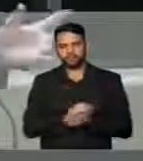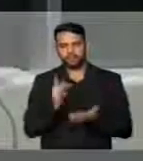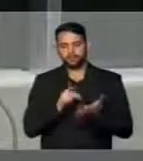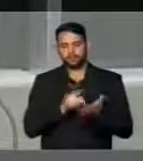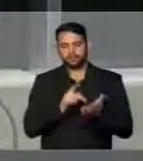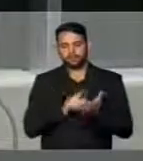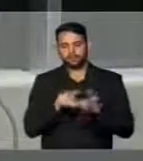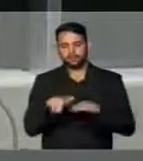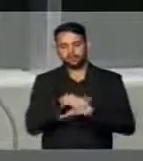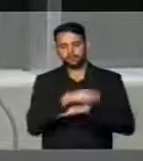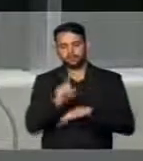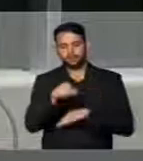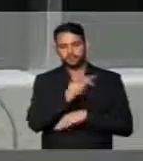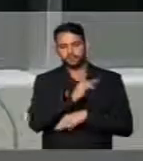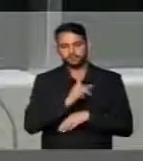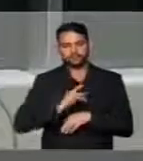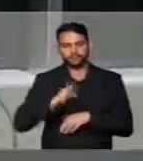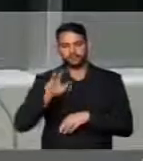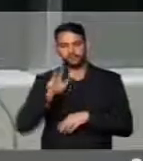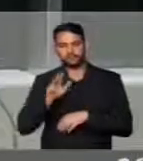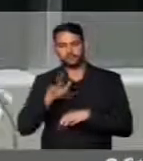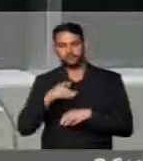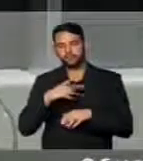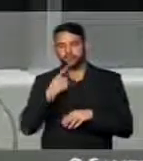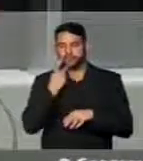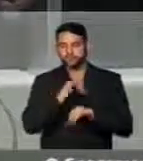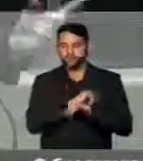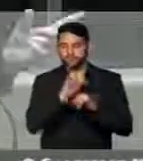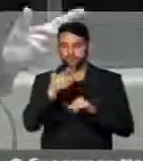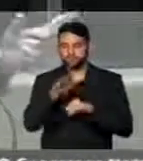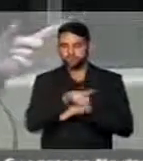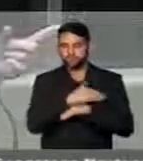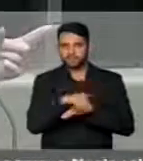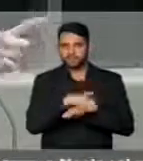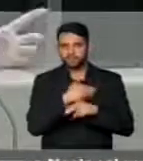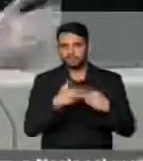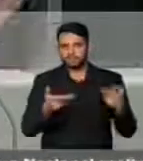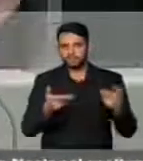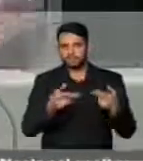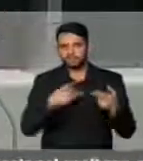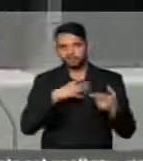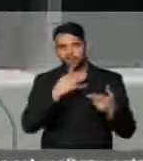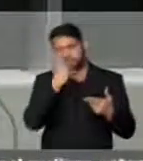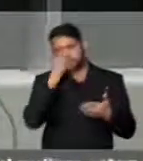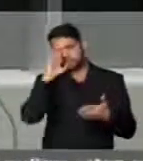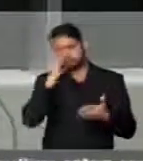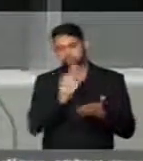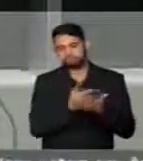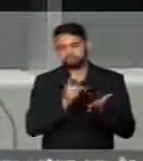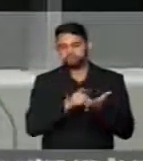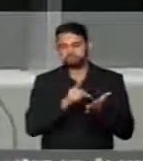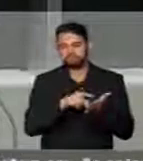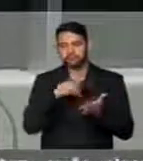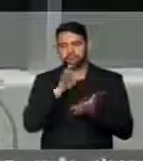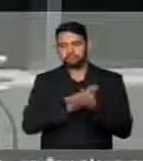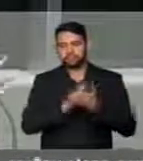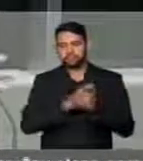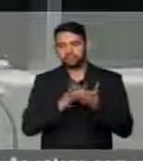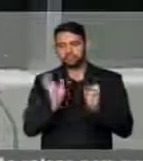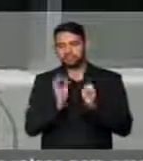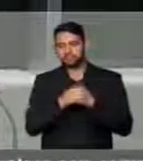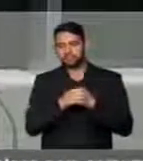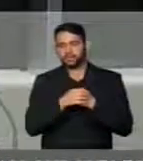verdadeiro endereço do ex-presidente Lula? Vão aparecer outros endereços? Acredito que sim. Então não venham imputar